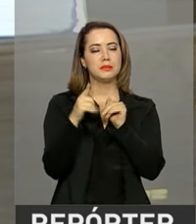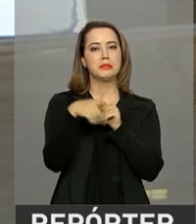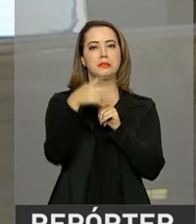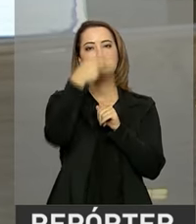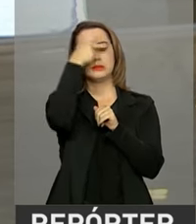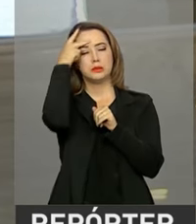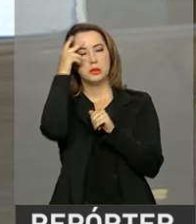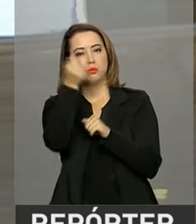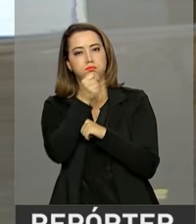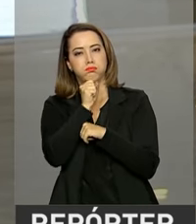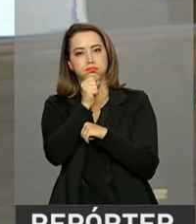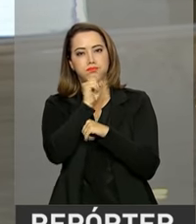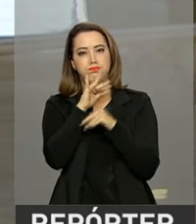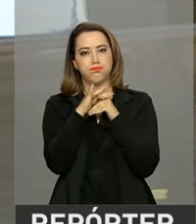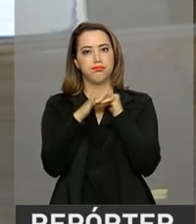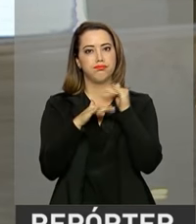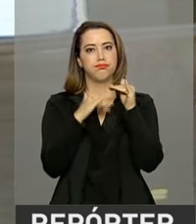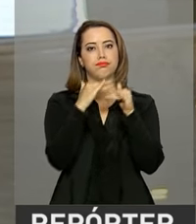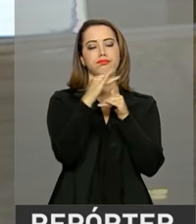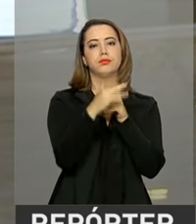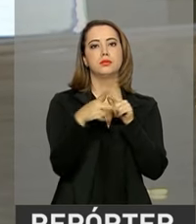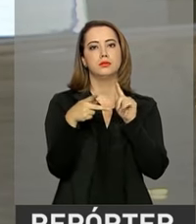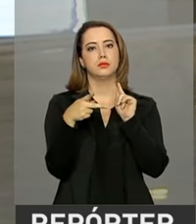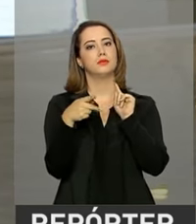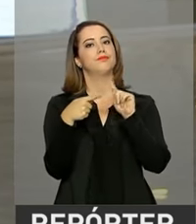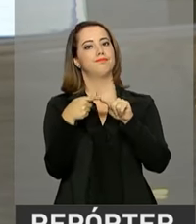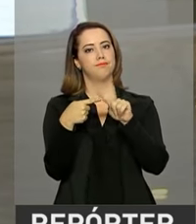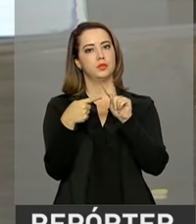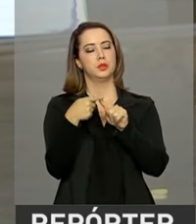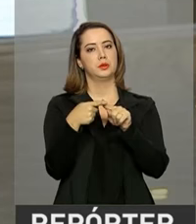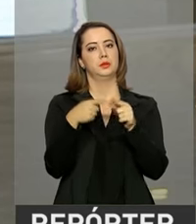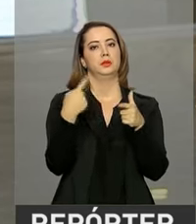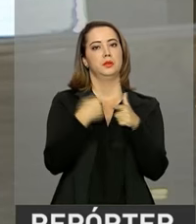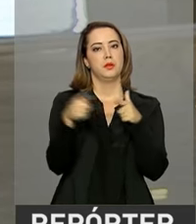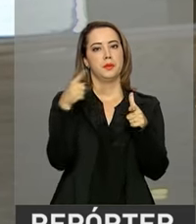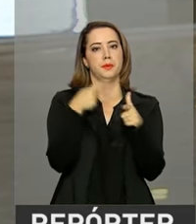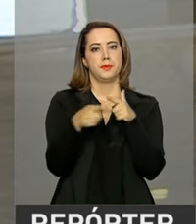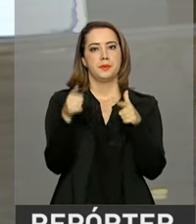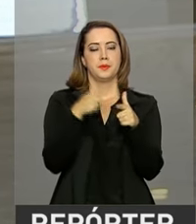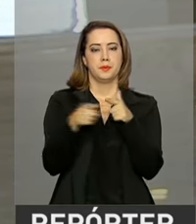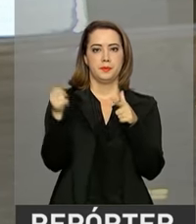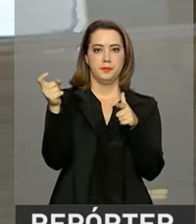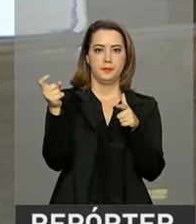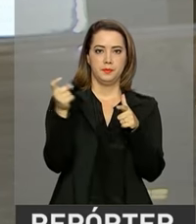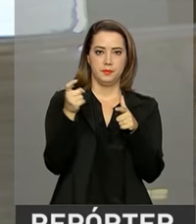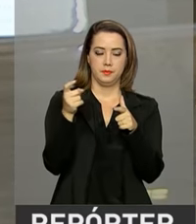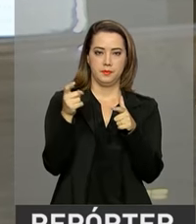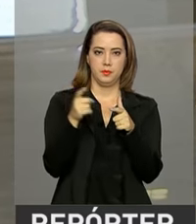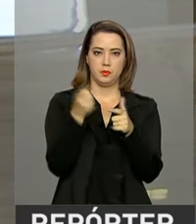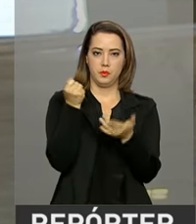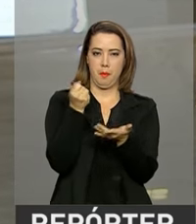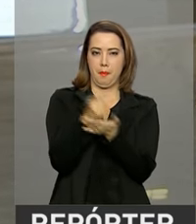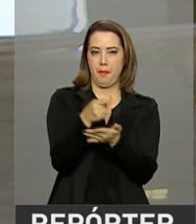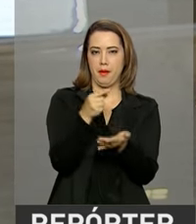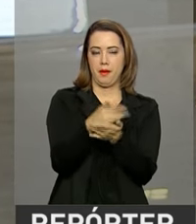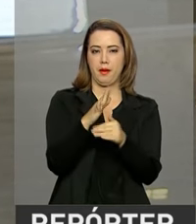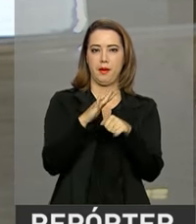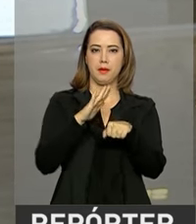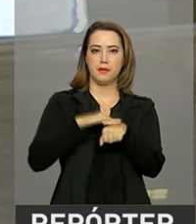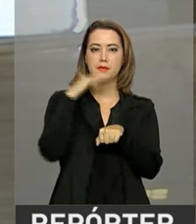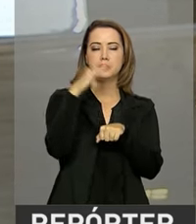sociedade brasileira, o sistema previdenciário do país é deficitário, ou seja, paga mais benefícios do que recolhe